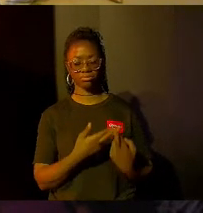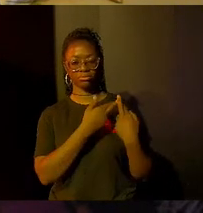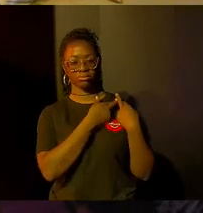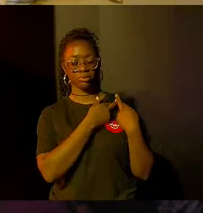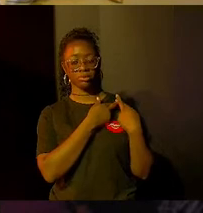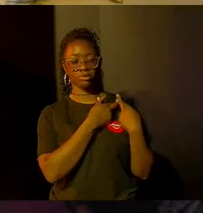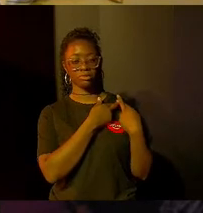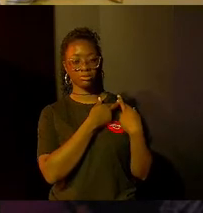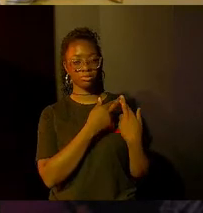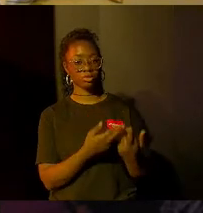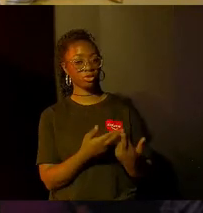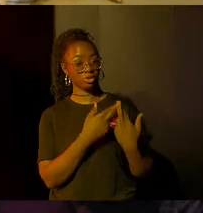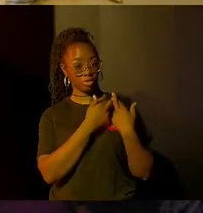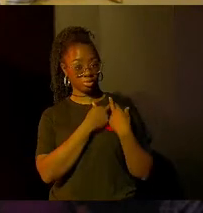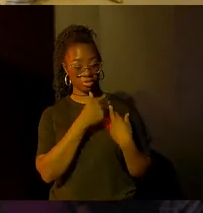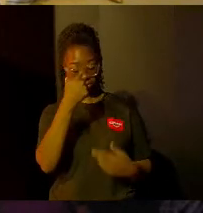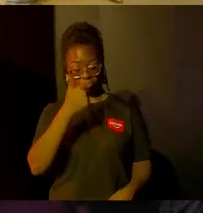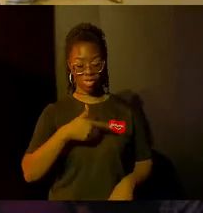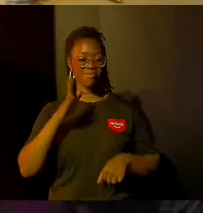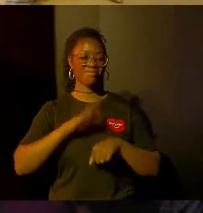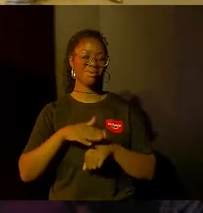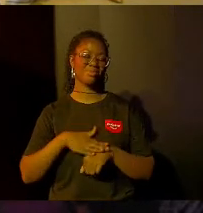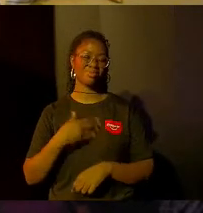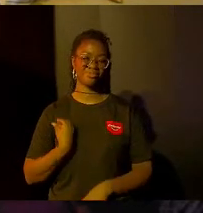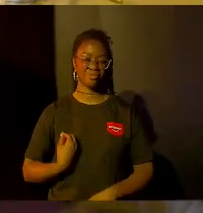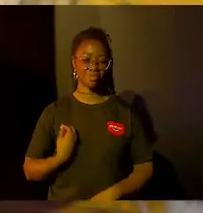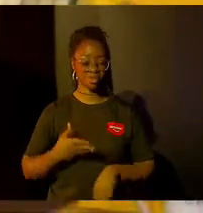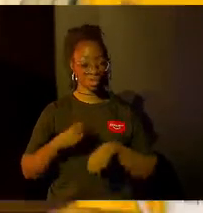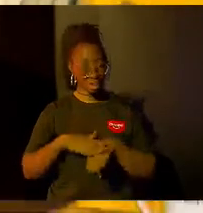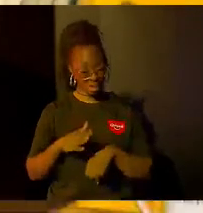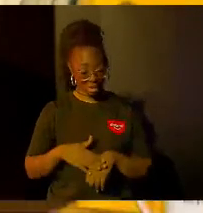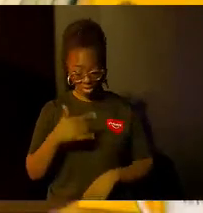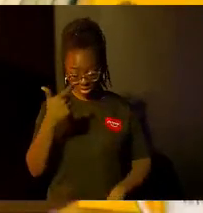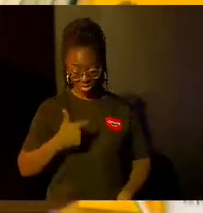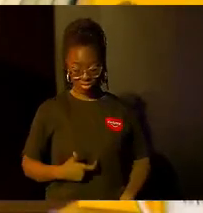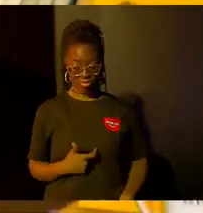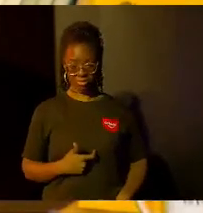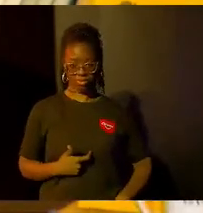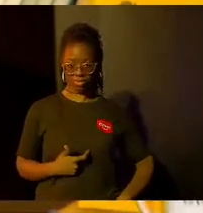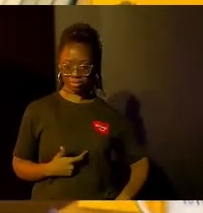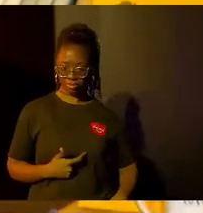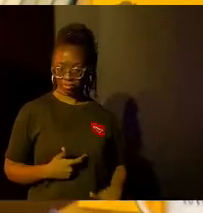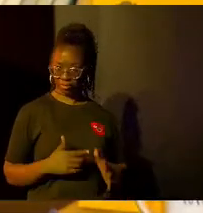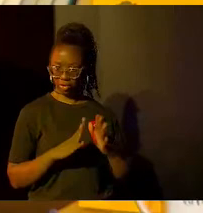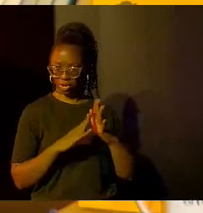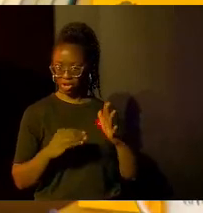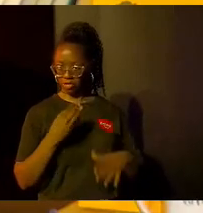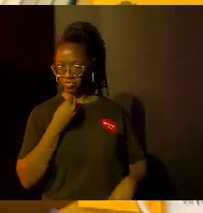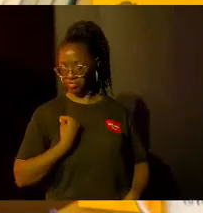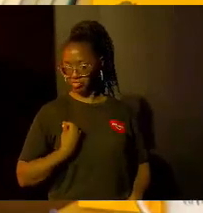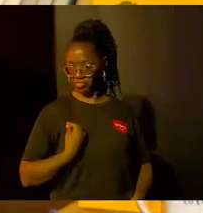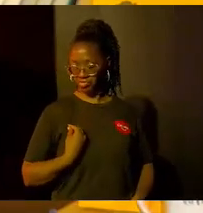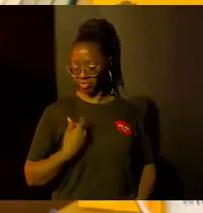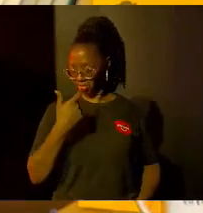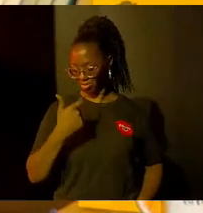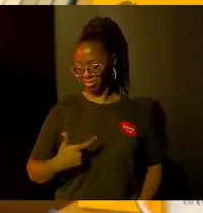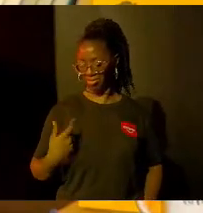perante a sua própria vida perante a sua própria maneira de ser perante a sua existência